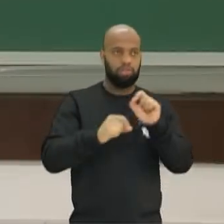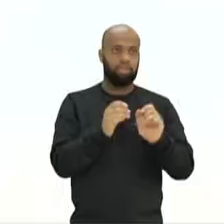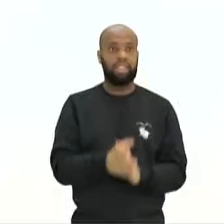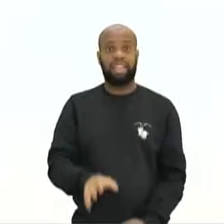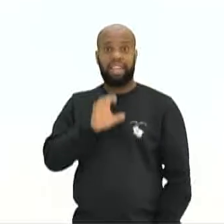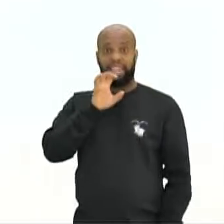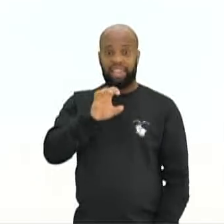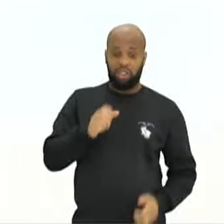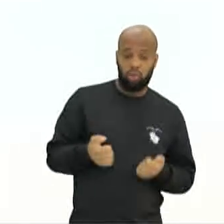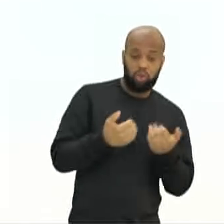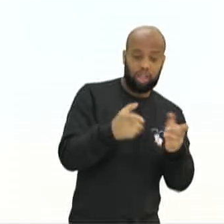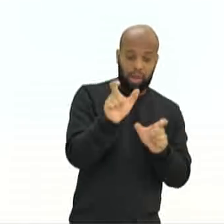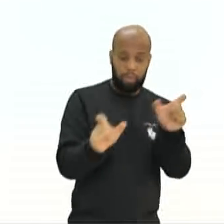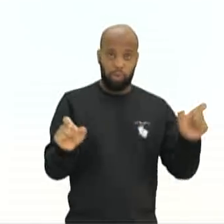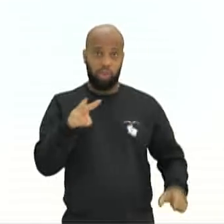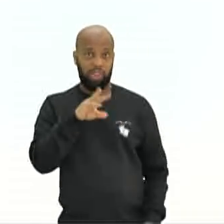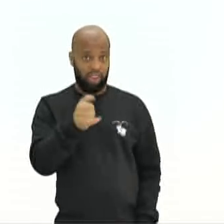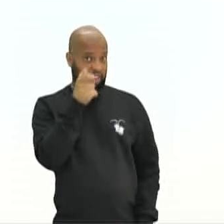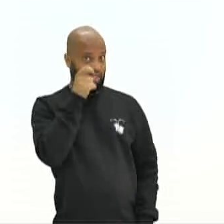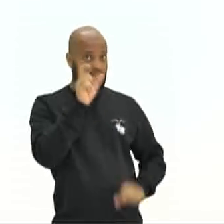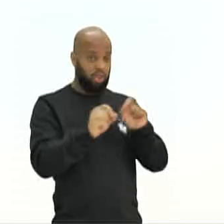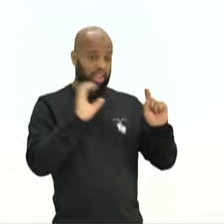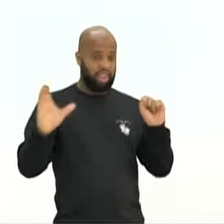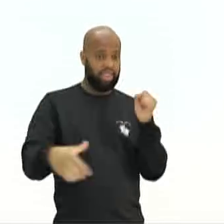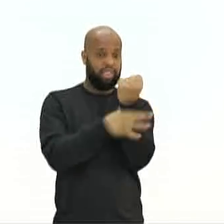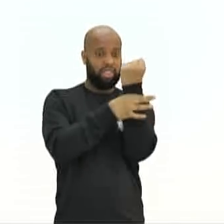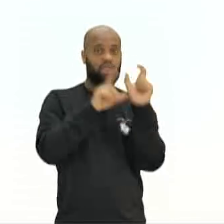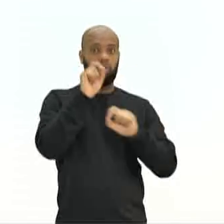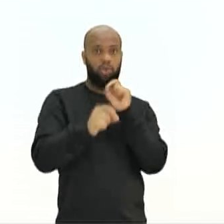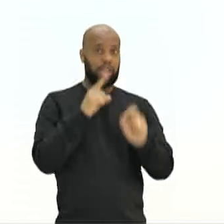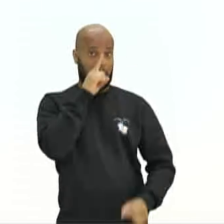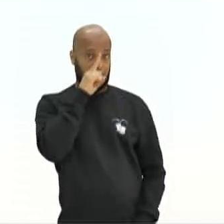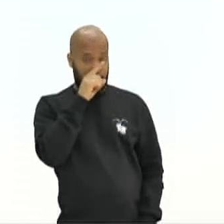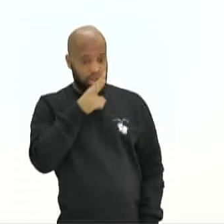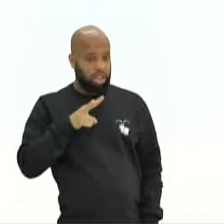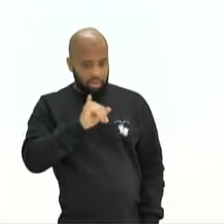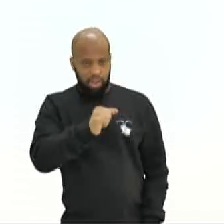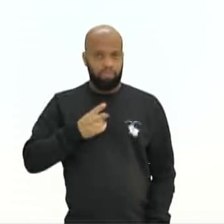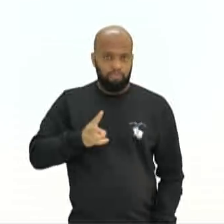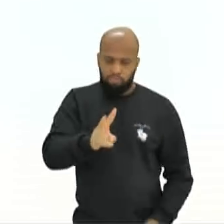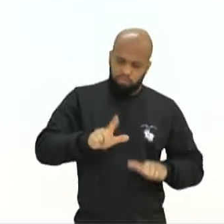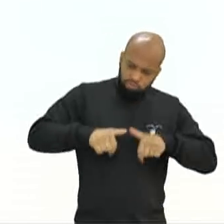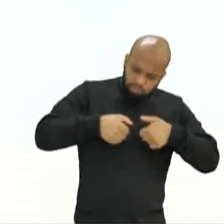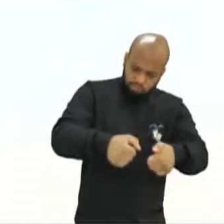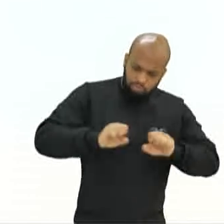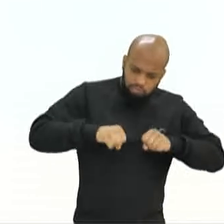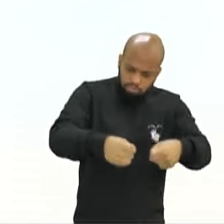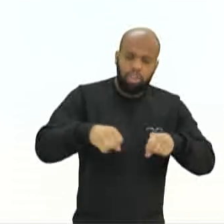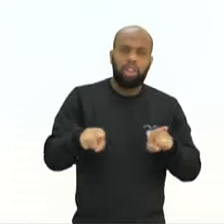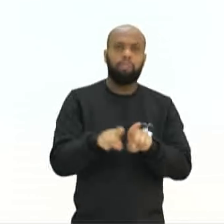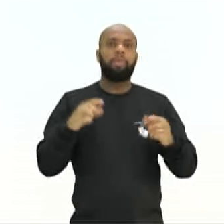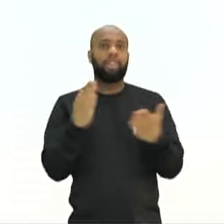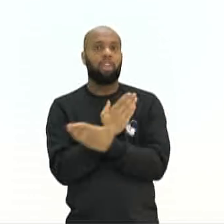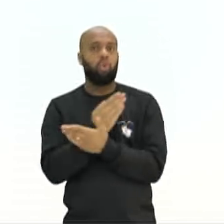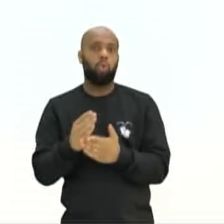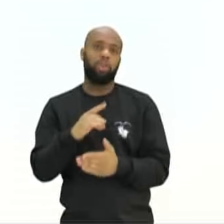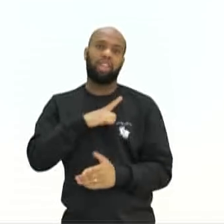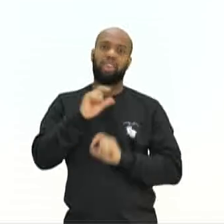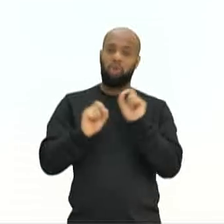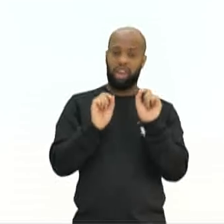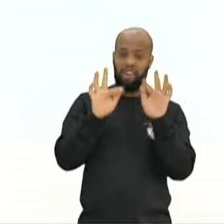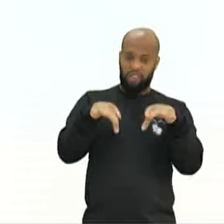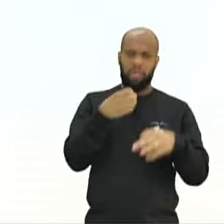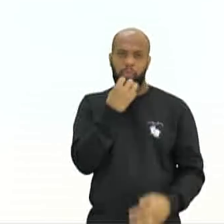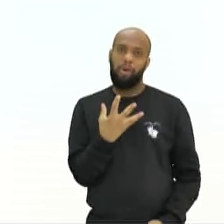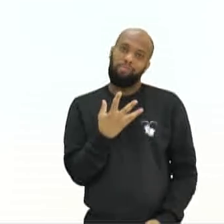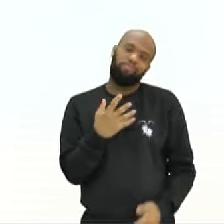isso dá ao público a garantia de que esses riscos continuarão a ser enfrentados, alguns deles podem não ter um final